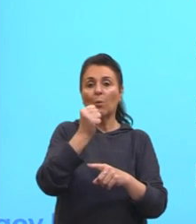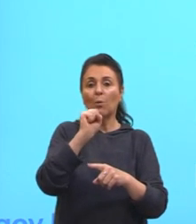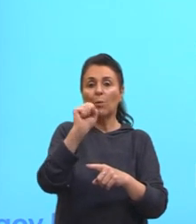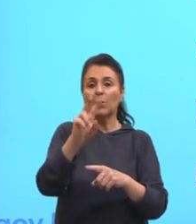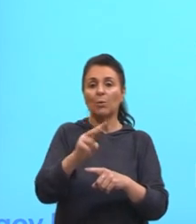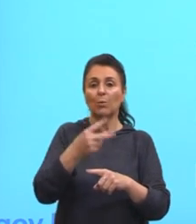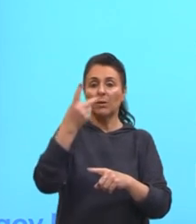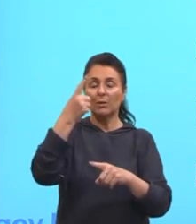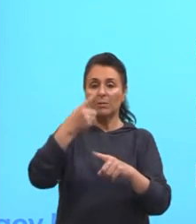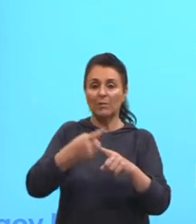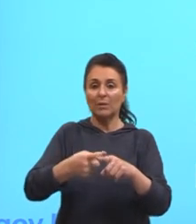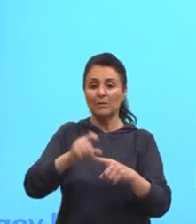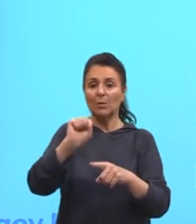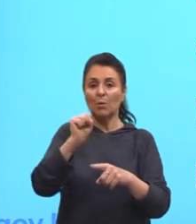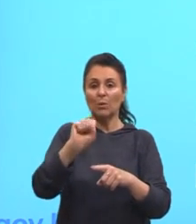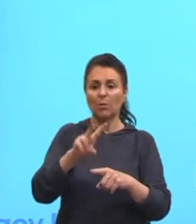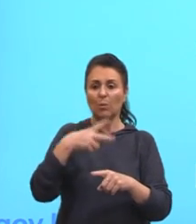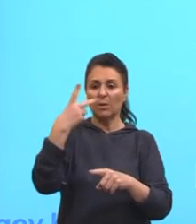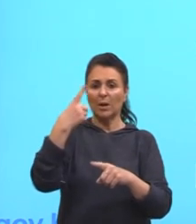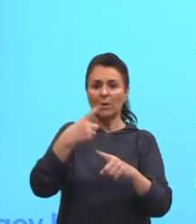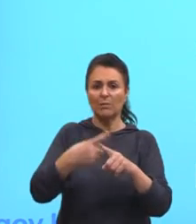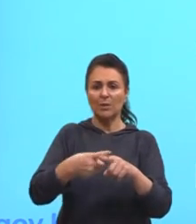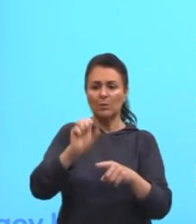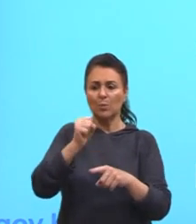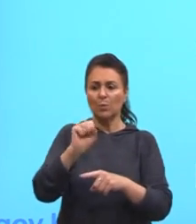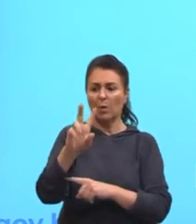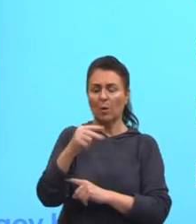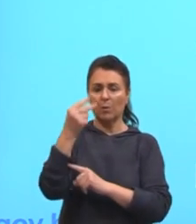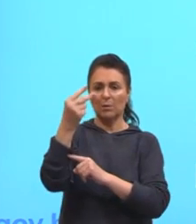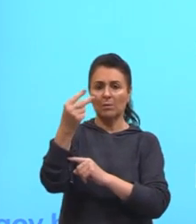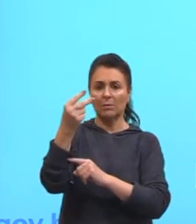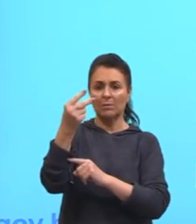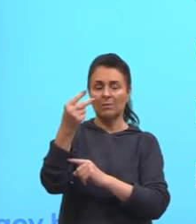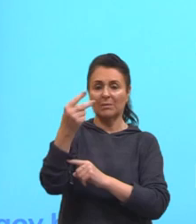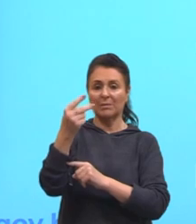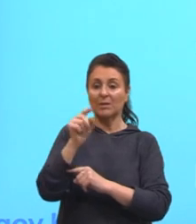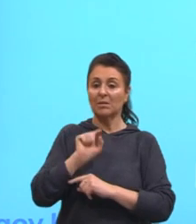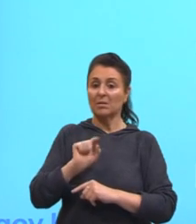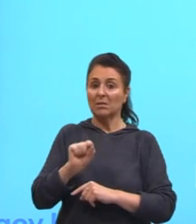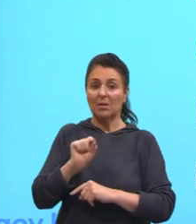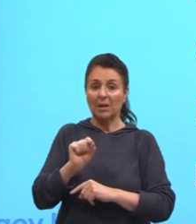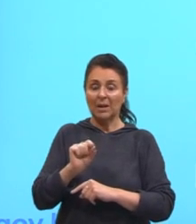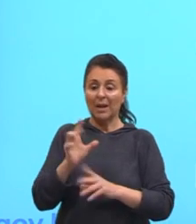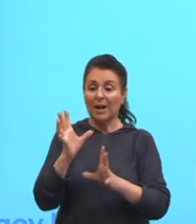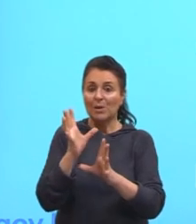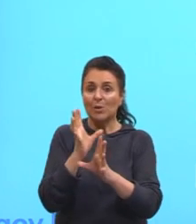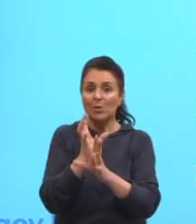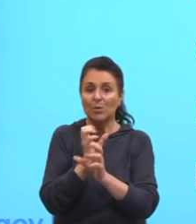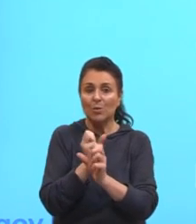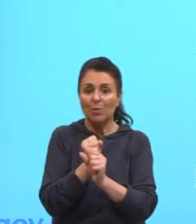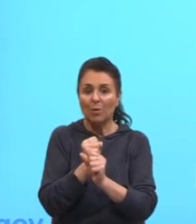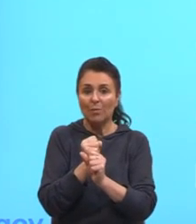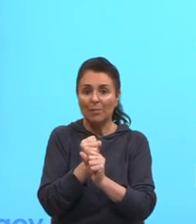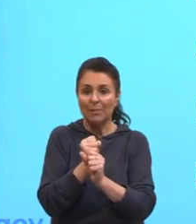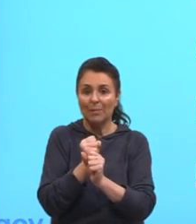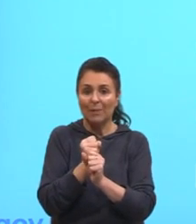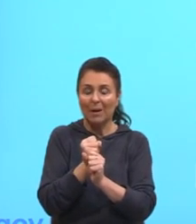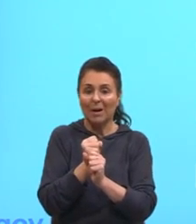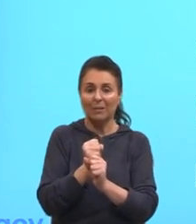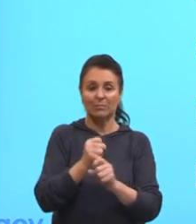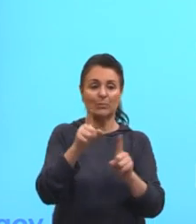quadrado vezes oito ao quadrado vezes oito quadrado isso aqui resulta na soma dos expoentes